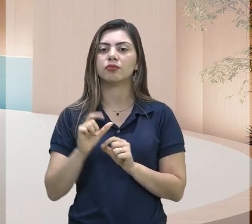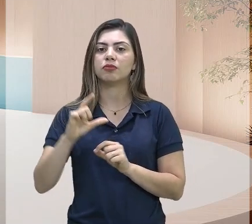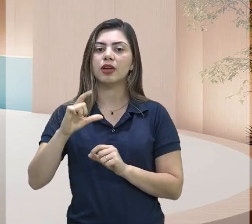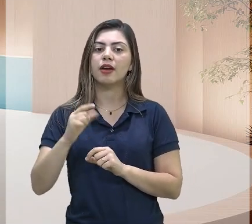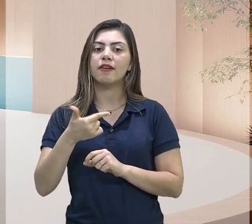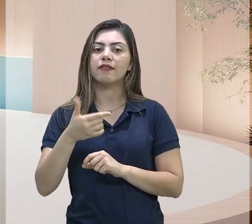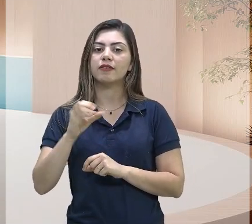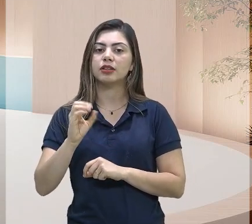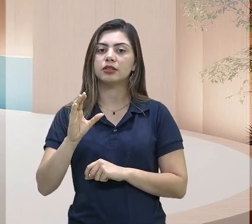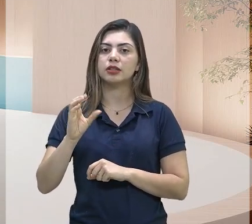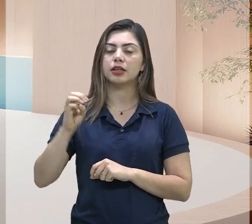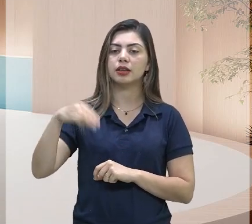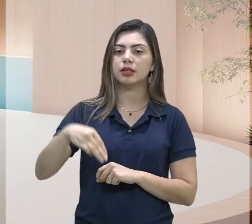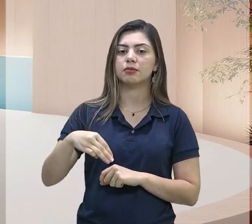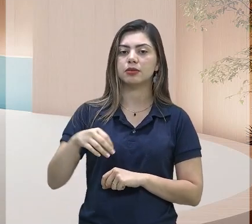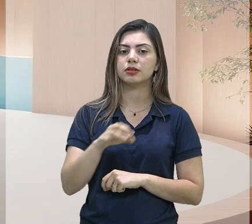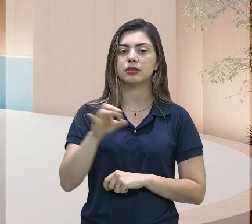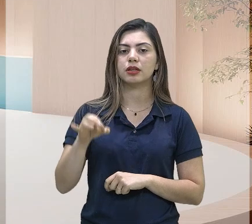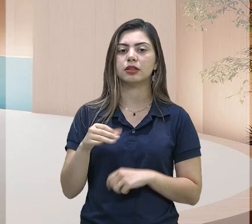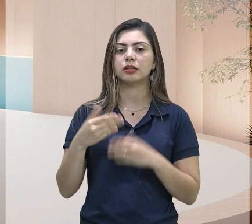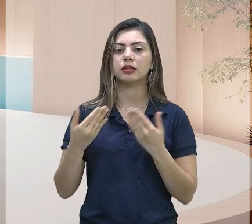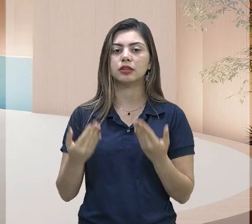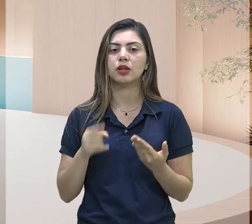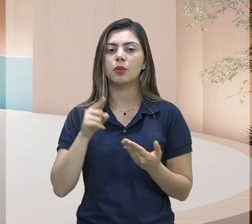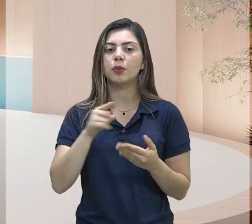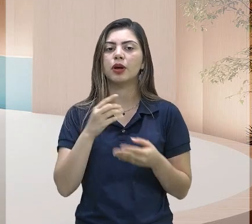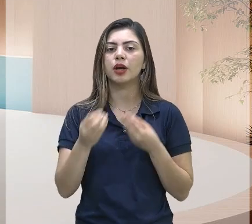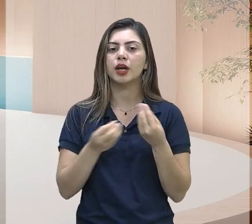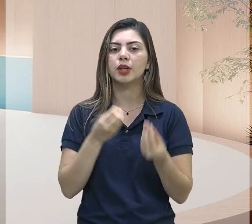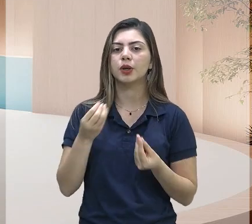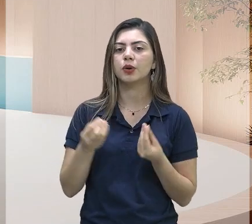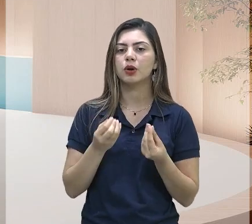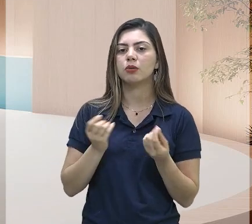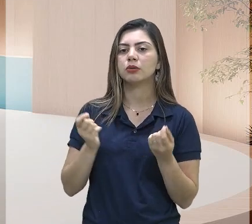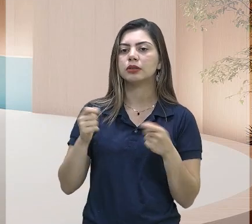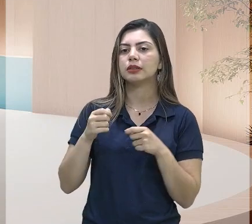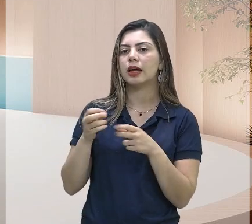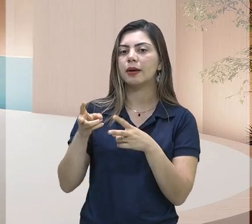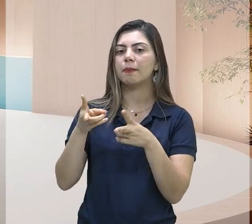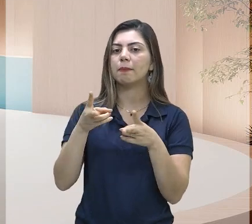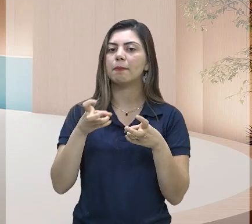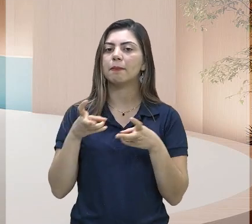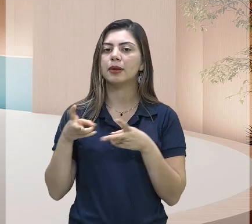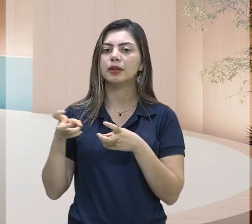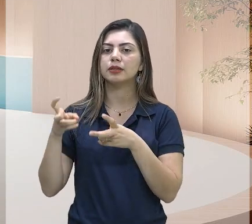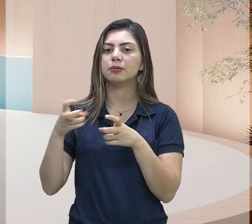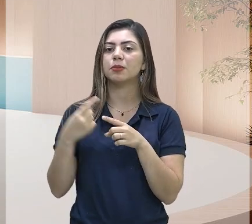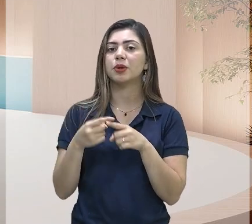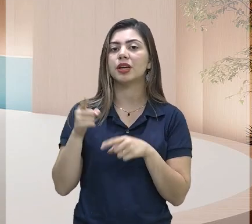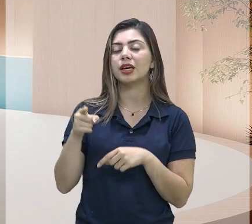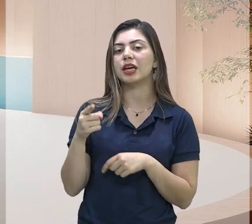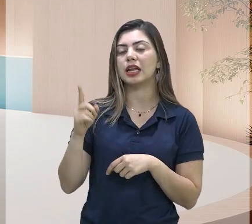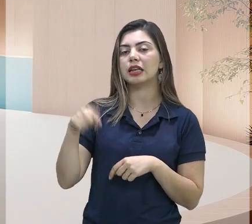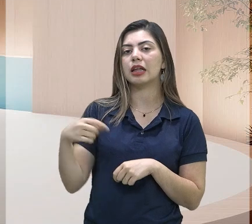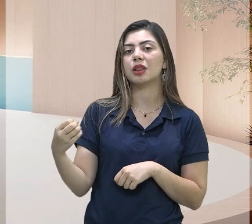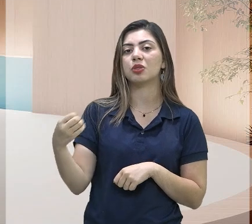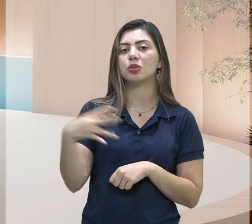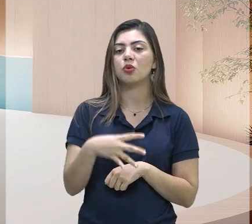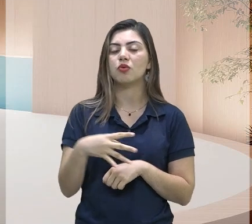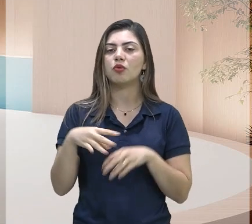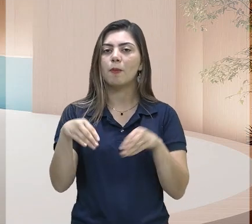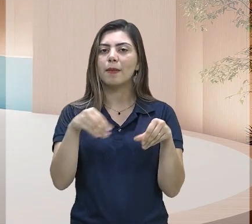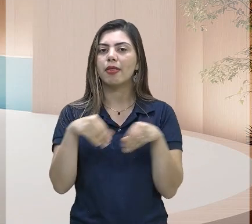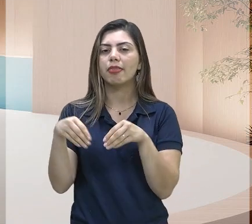não apresentam qualquer tipo de horizonte B ali diagnosticado por serem novos, tá? Então ele não tem todas